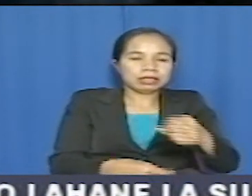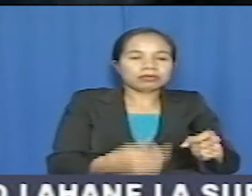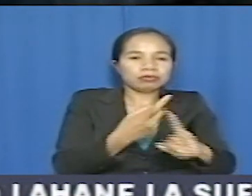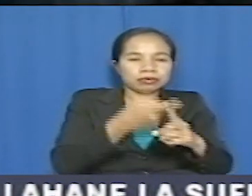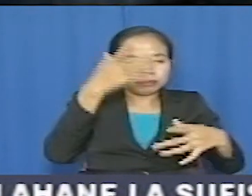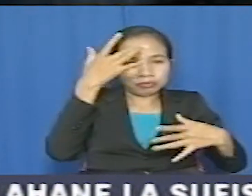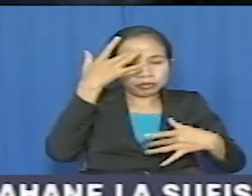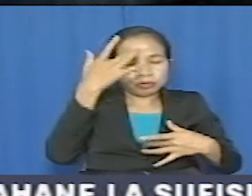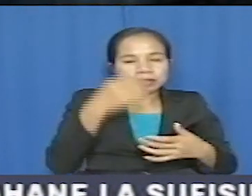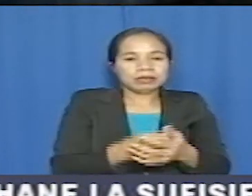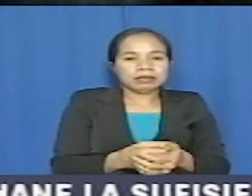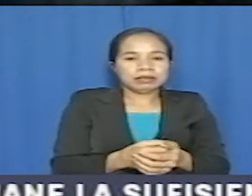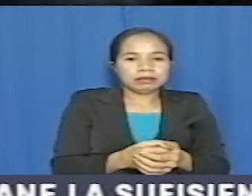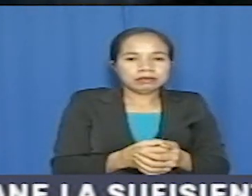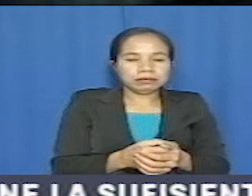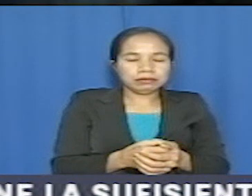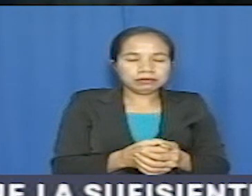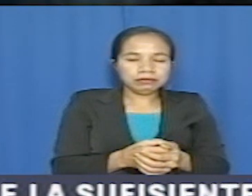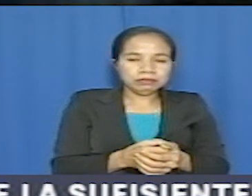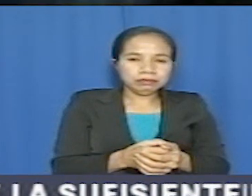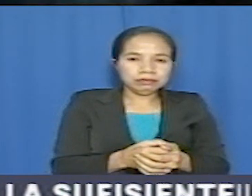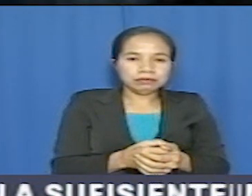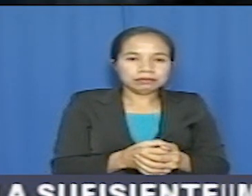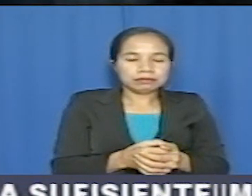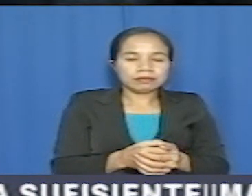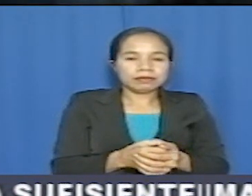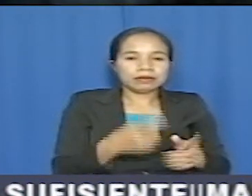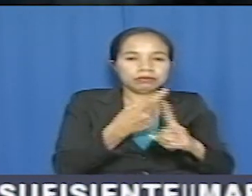moras, o si obscurantismo, o si